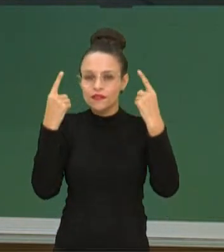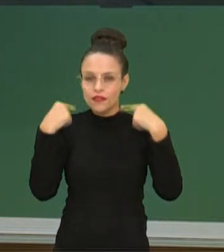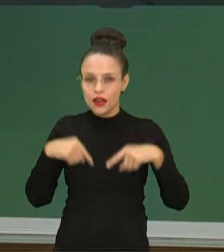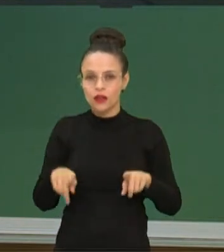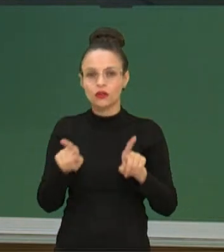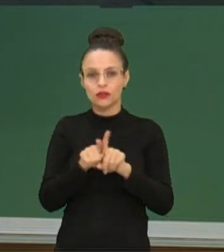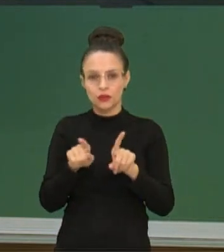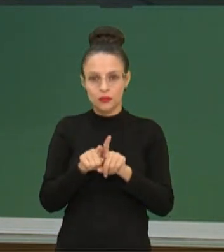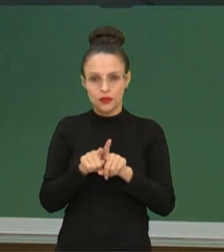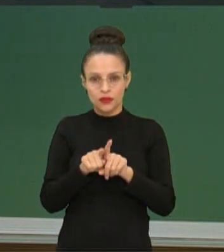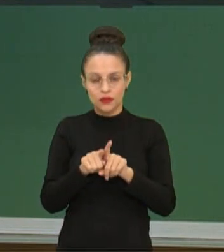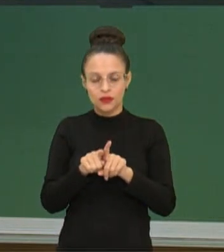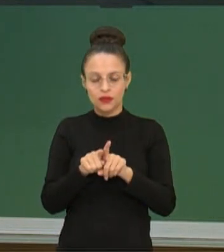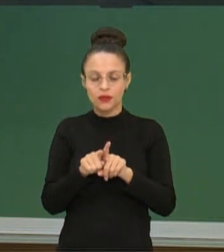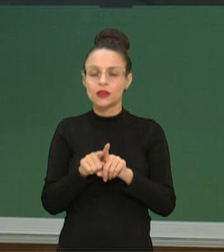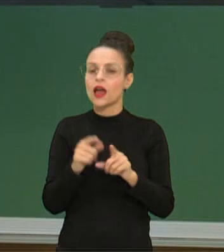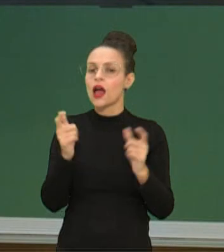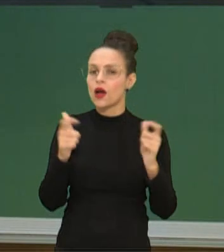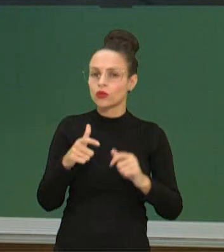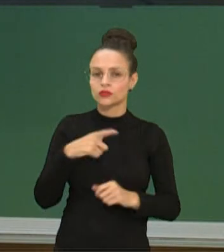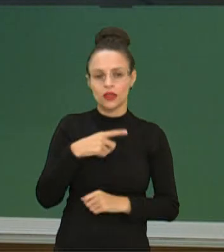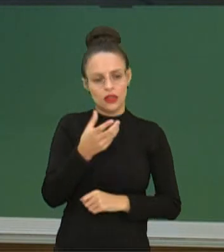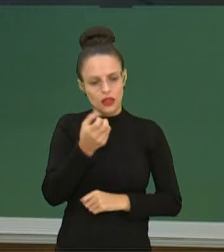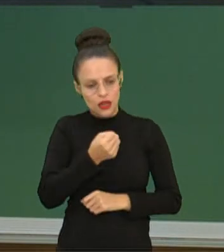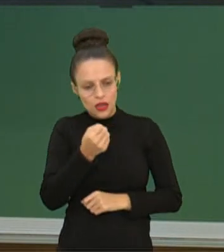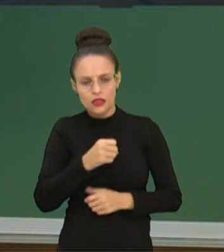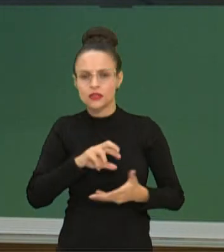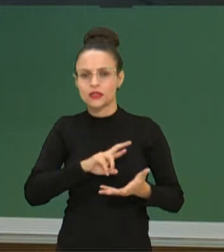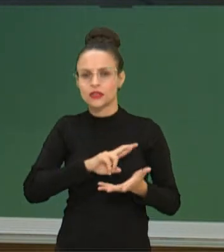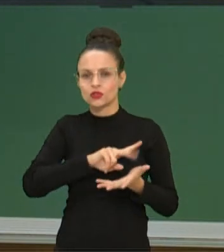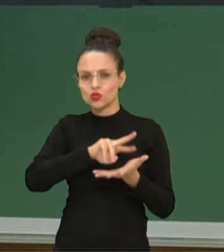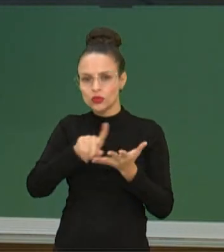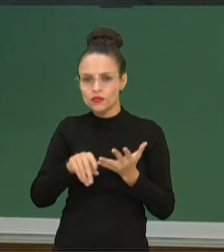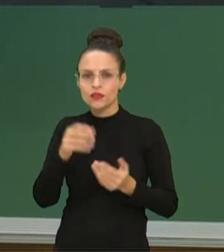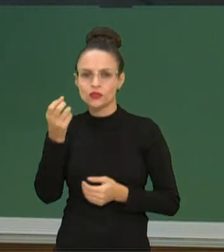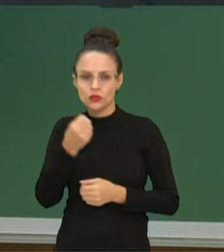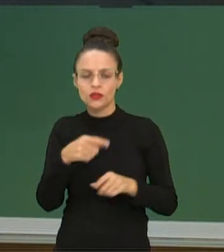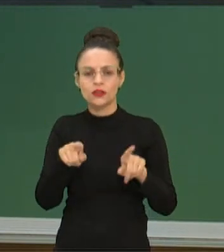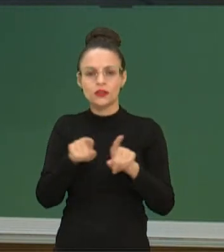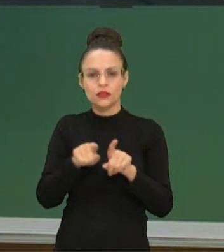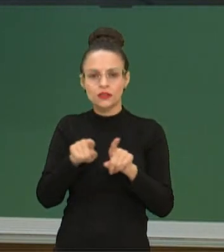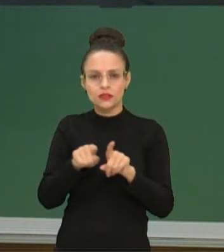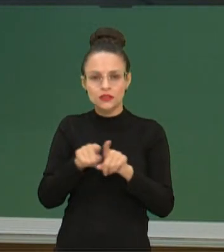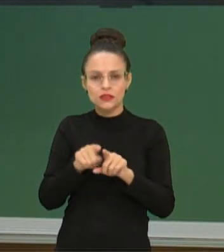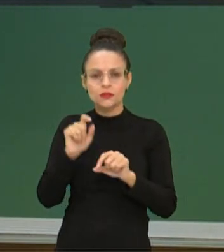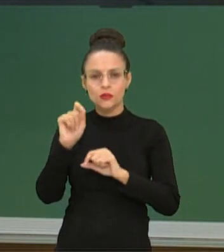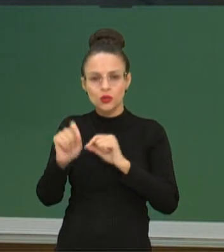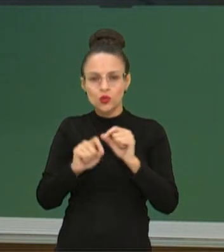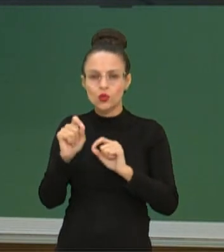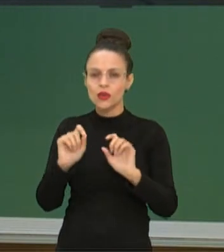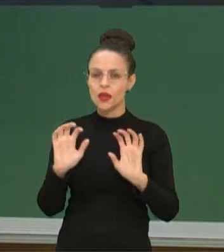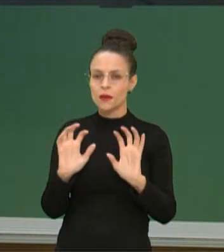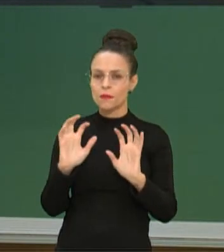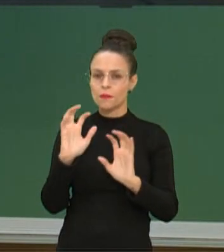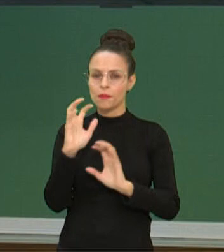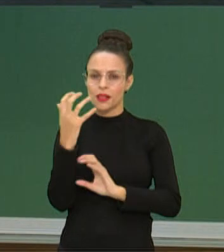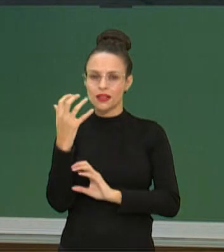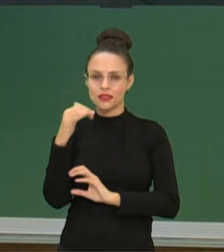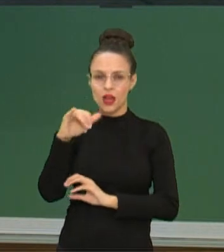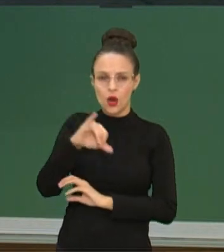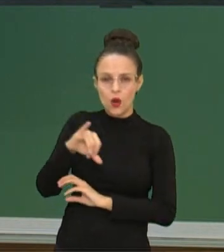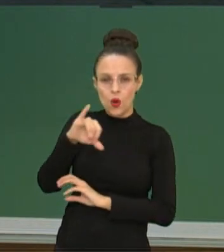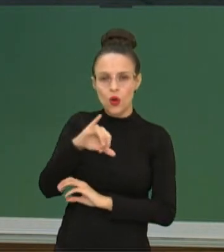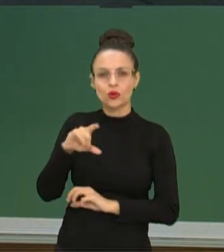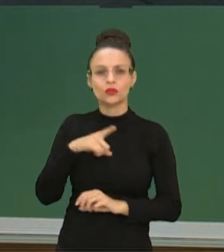bastante cálcio? No leite, nos derivados do leite, tá? Em algumas oleaginosas, que são plantas ricas em óleo,